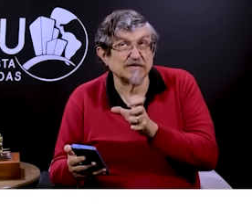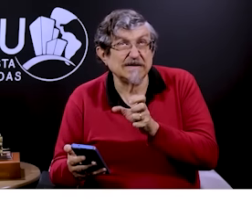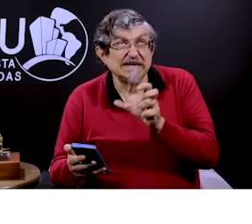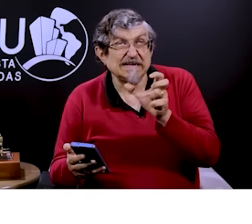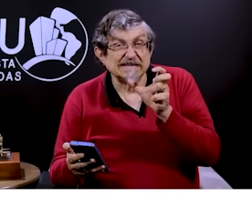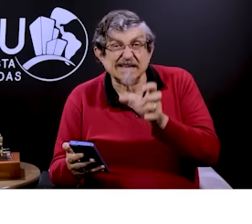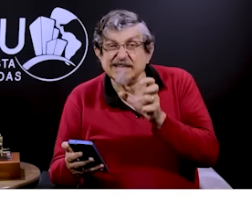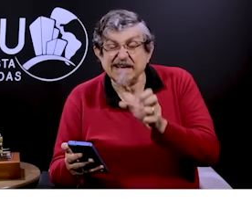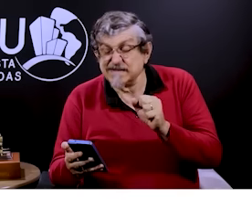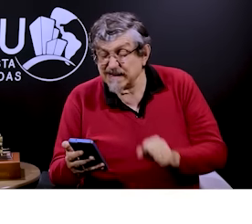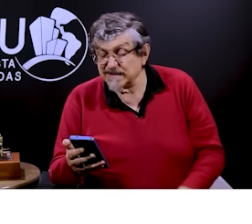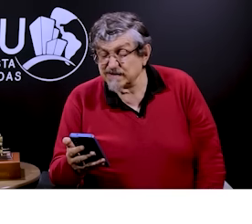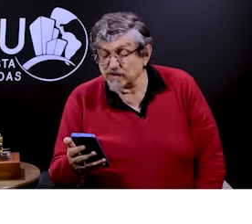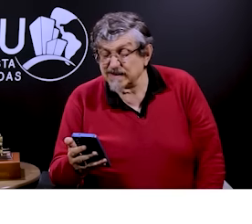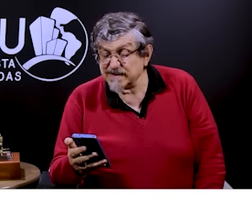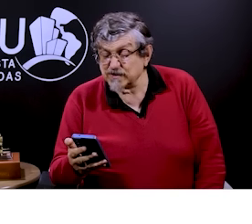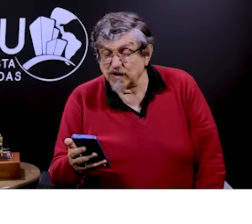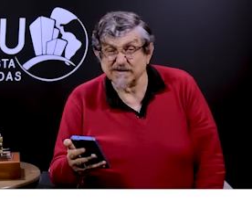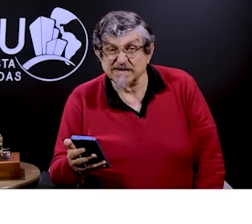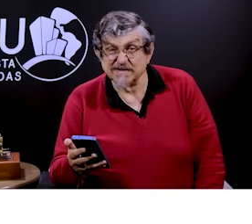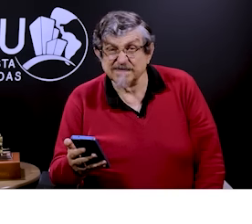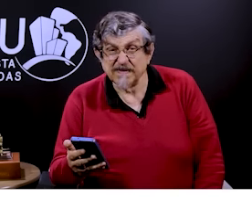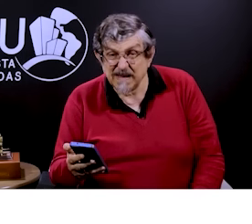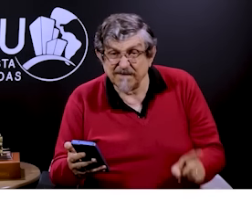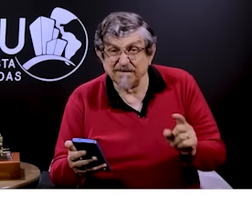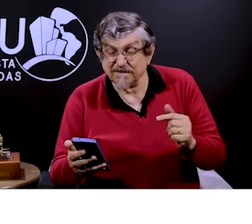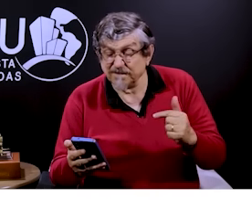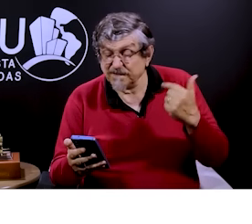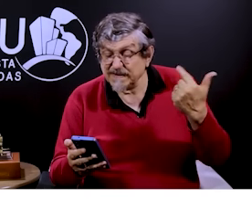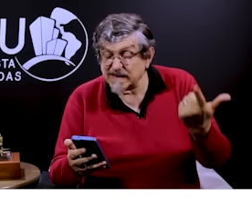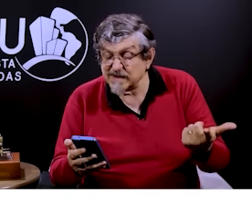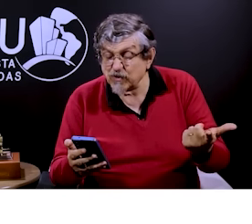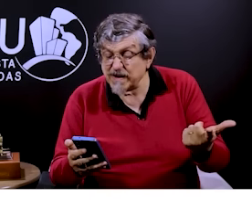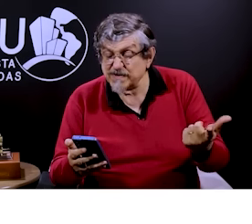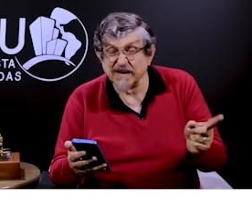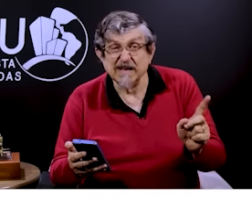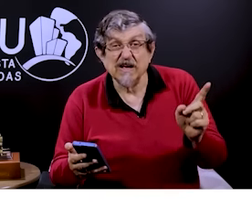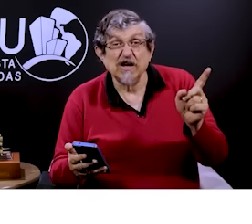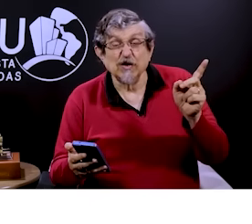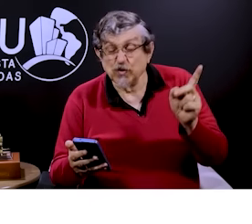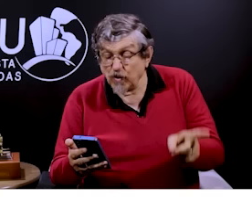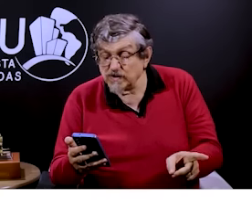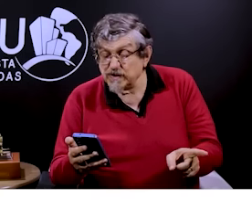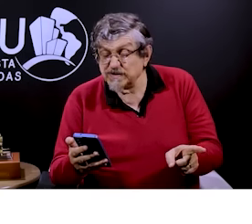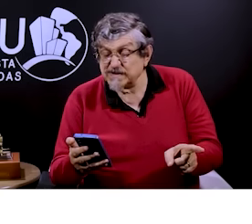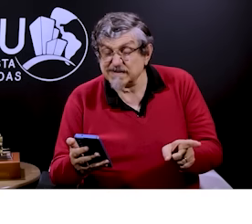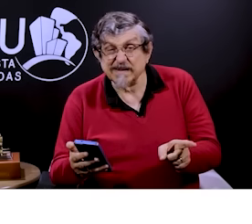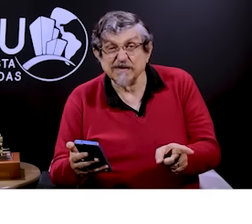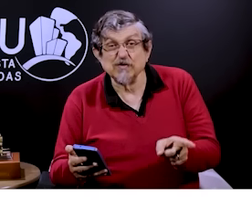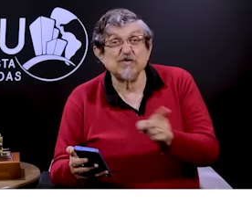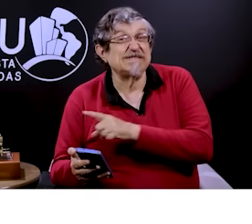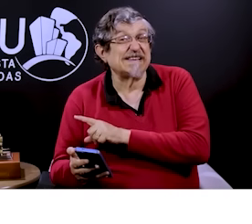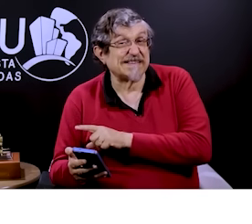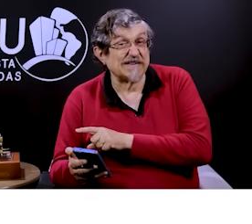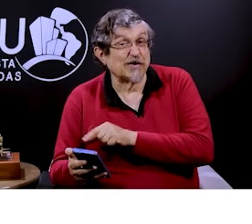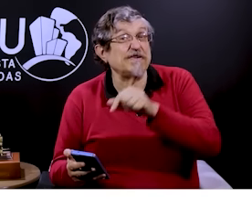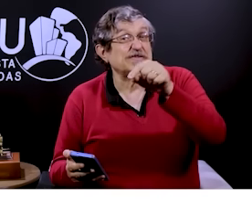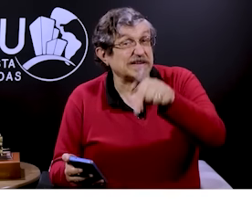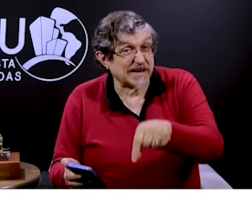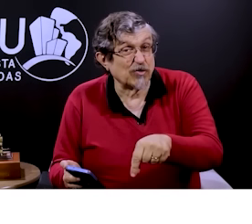tratam das leis ligadas aos sacerdotes e na sequência do 11 ao 16 do